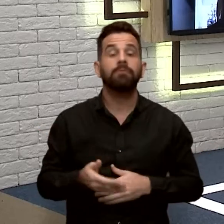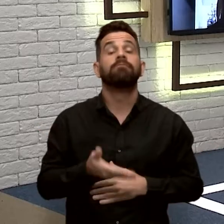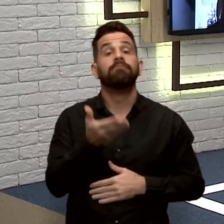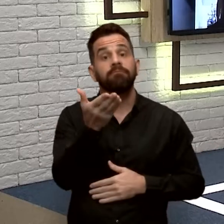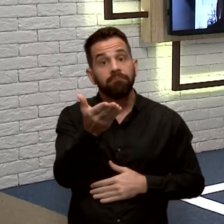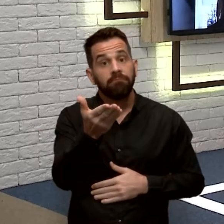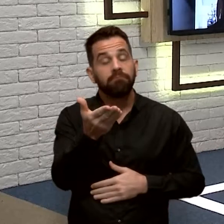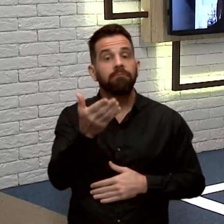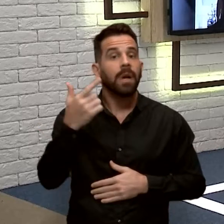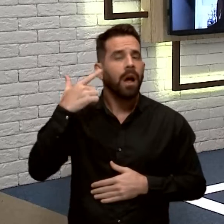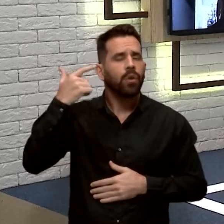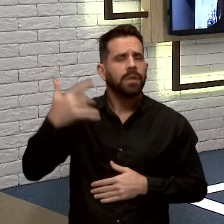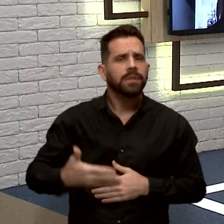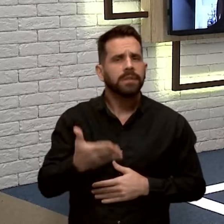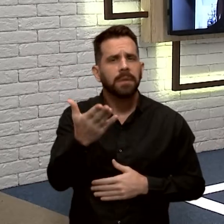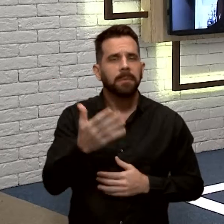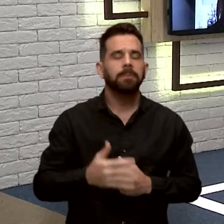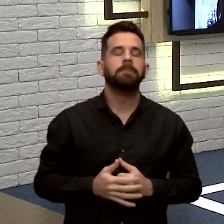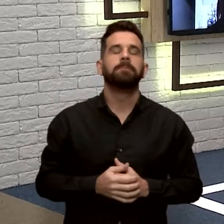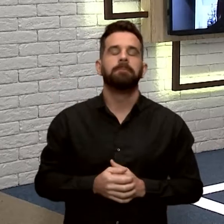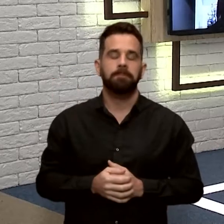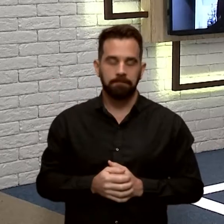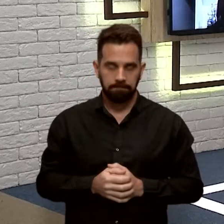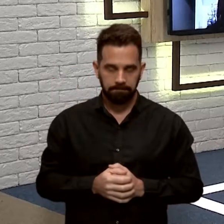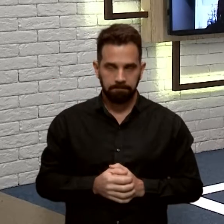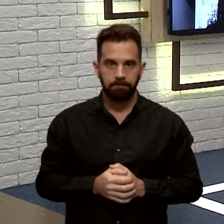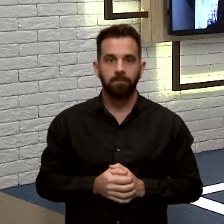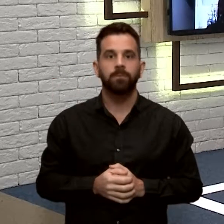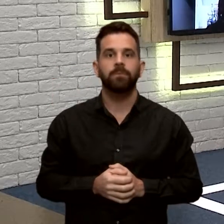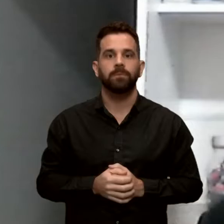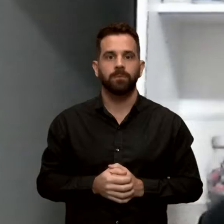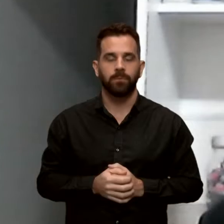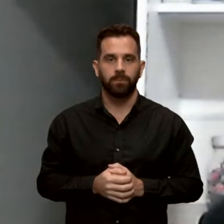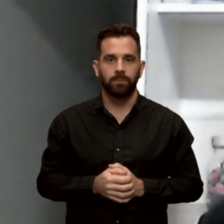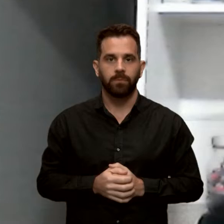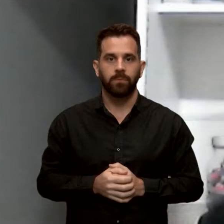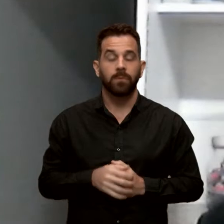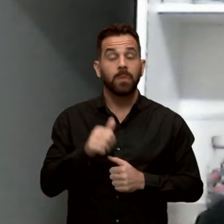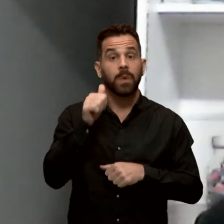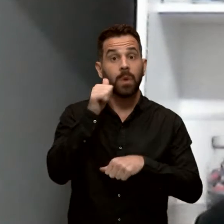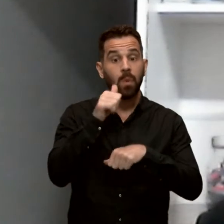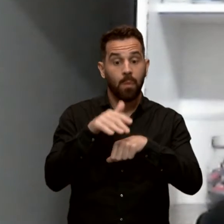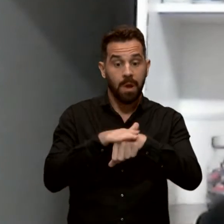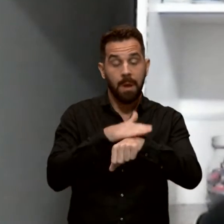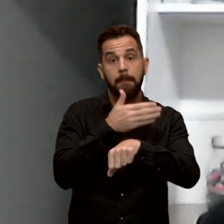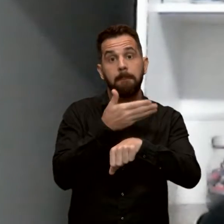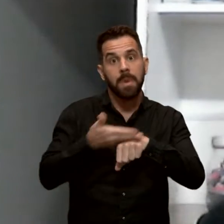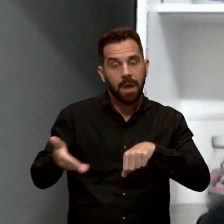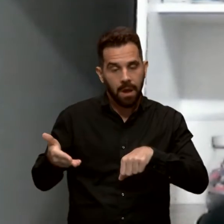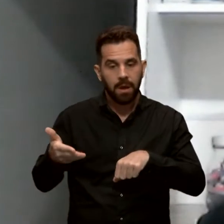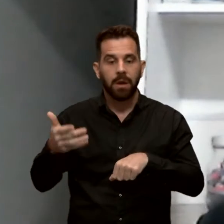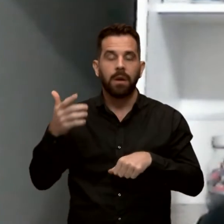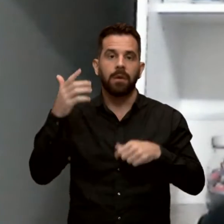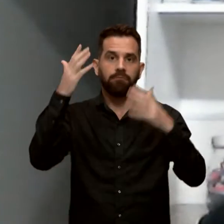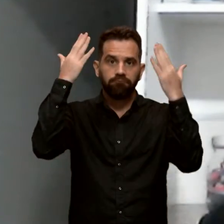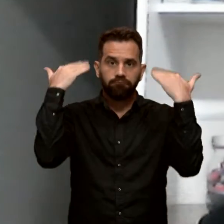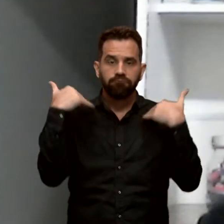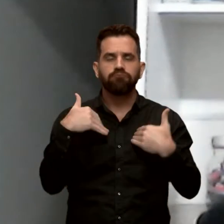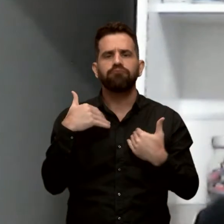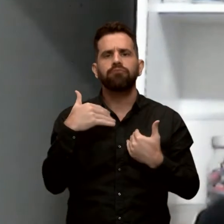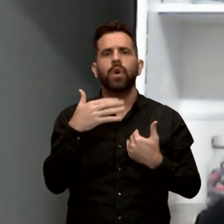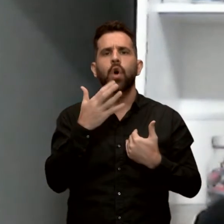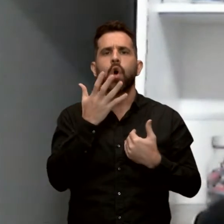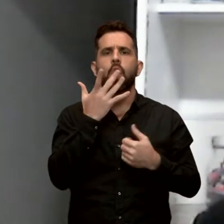pedir a autodescrição também, por favor. Ok. Eu sou uma mulher branca, cabelos castanhos, olhos